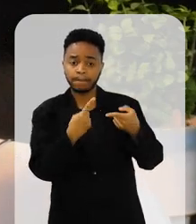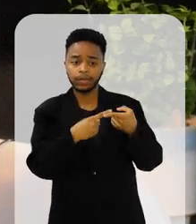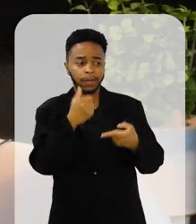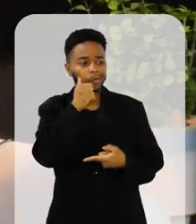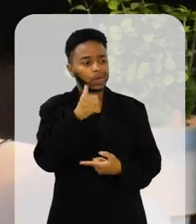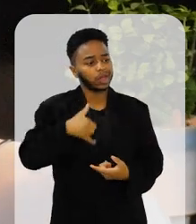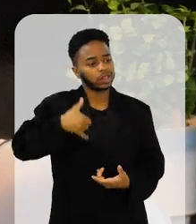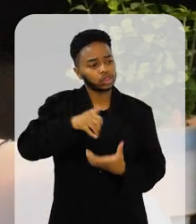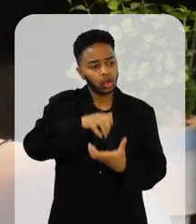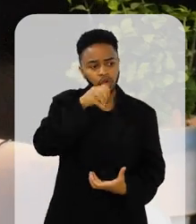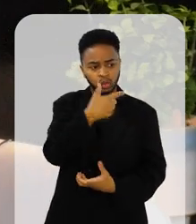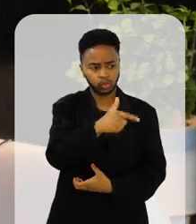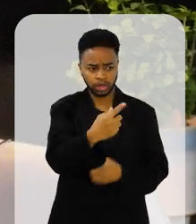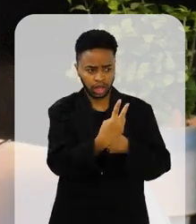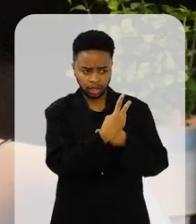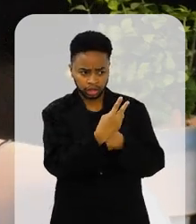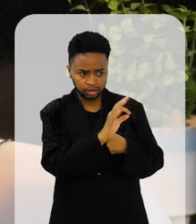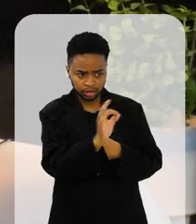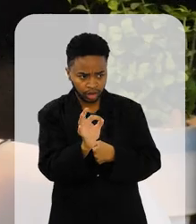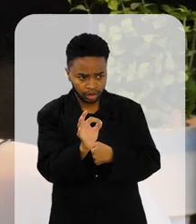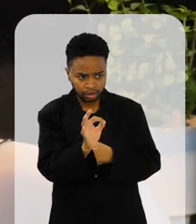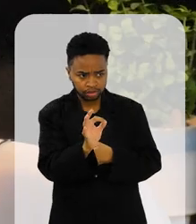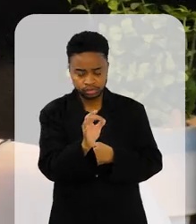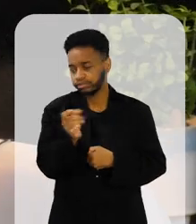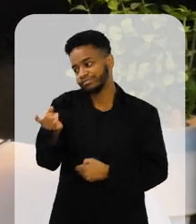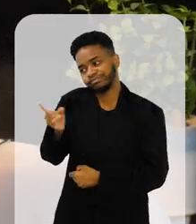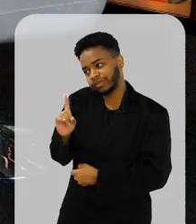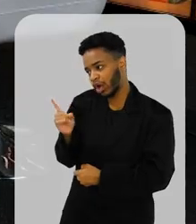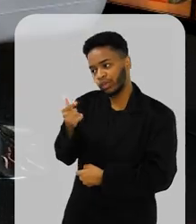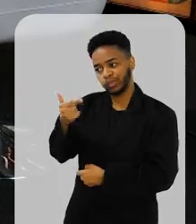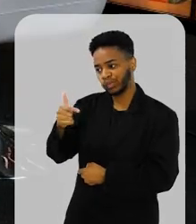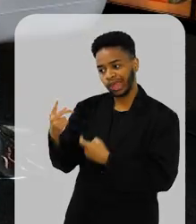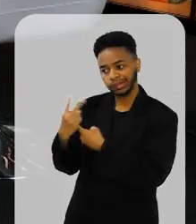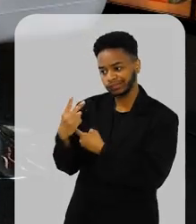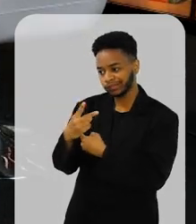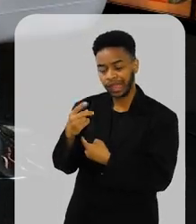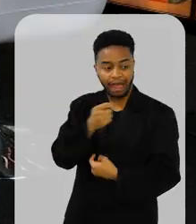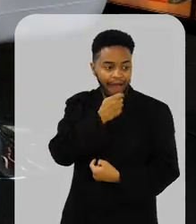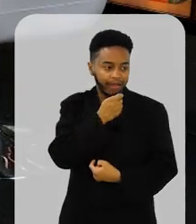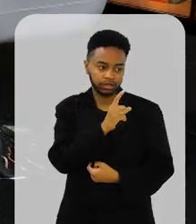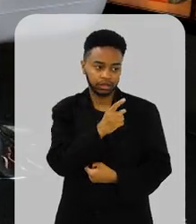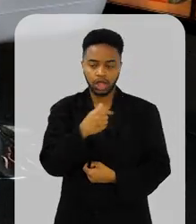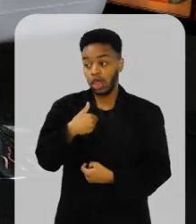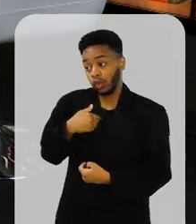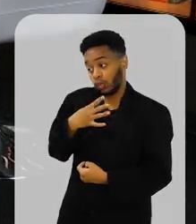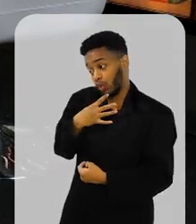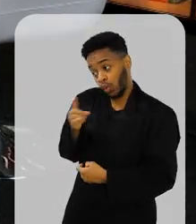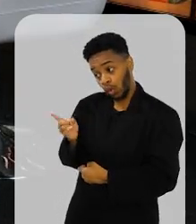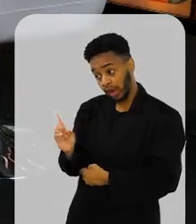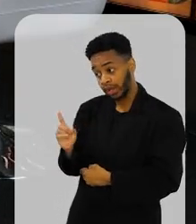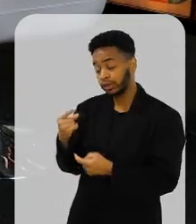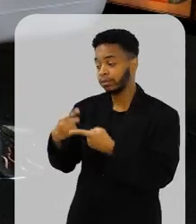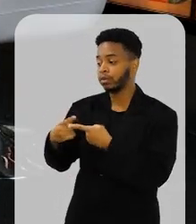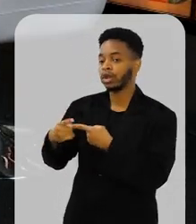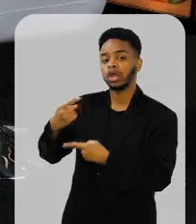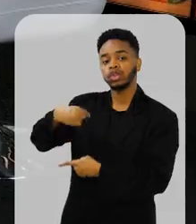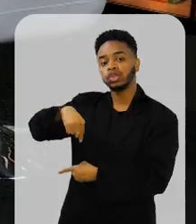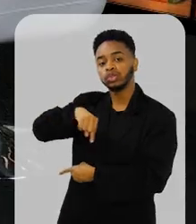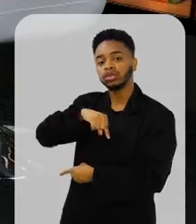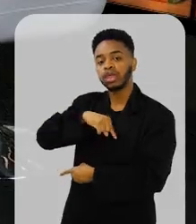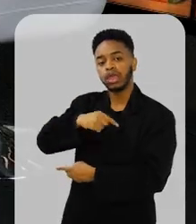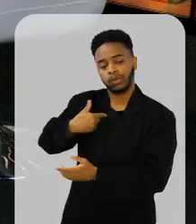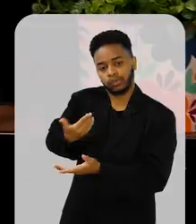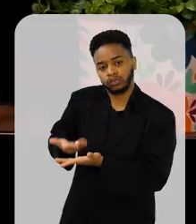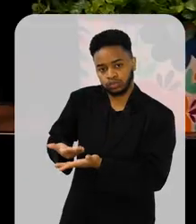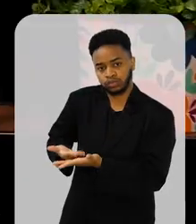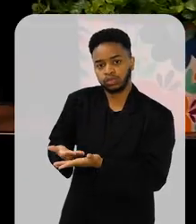a mulher idosa, ela não tem medida protetiva? Não, ela não tem medida ainda. Que eu conheça, não. Inclusive,